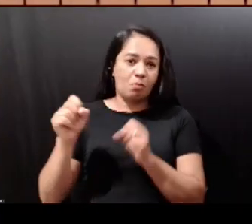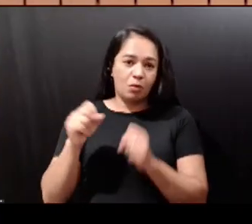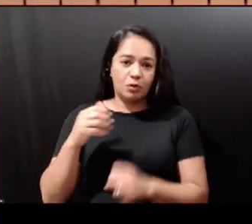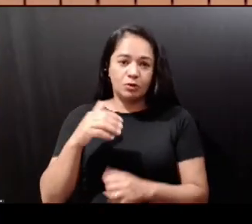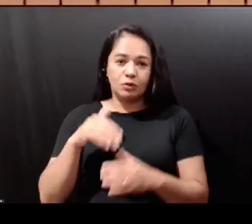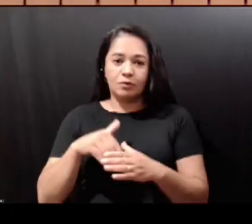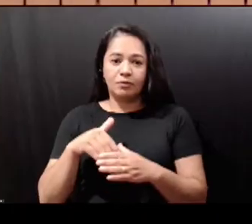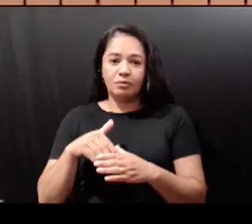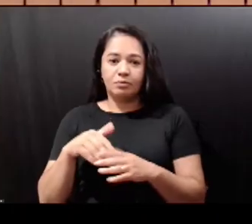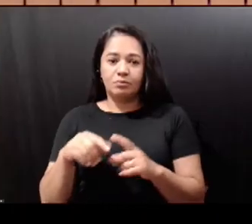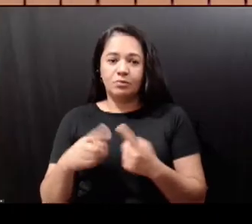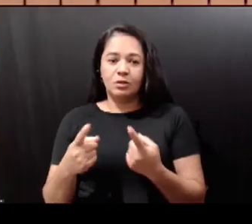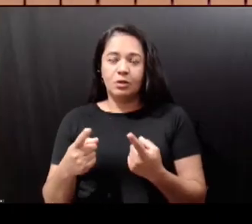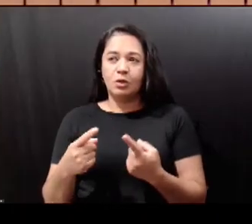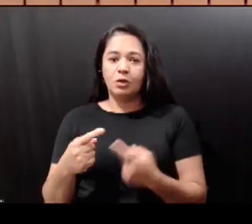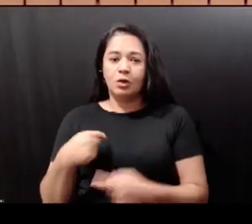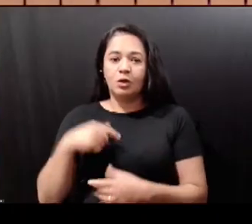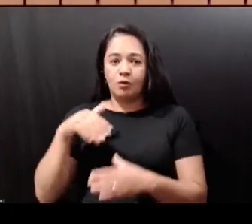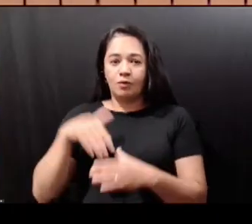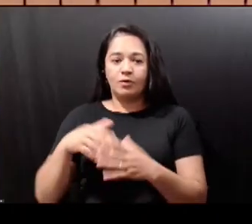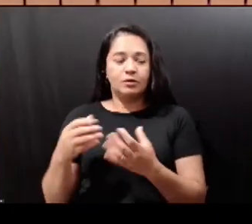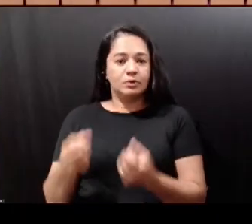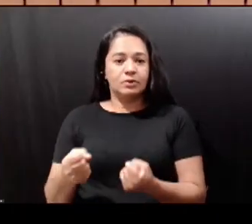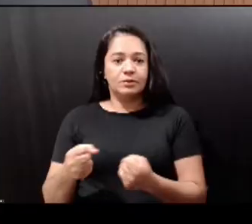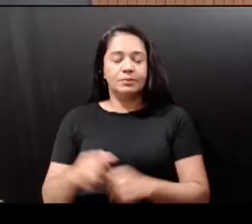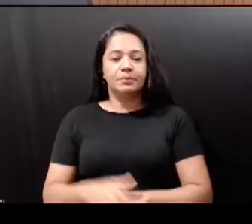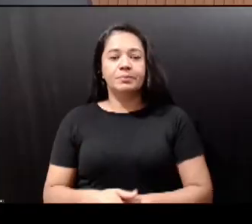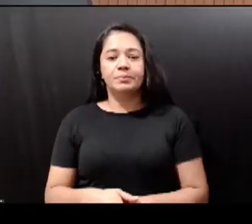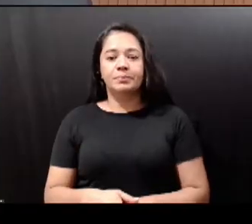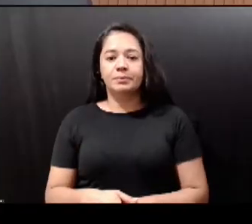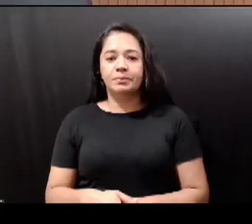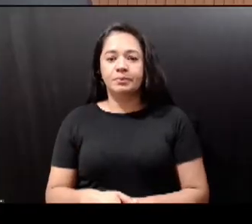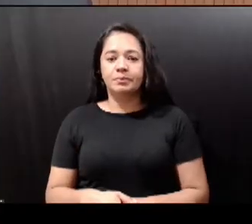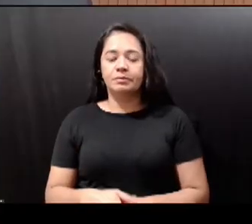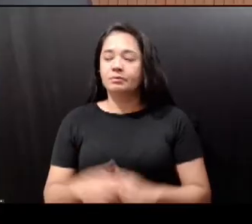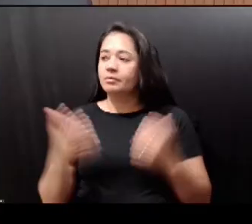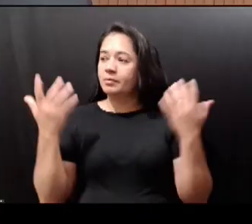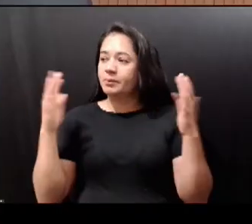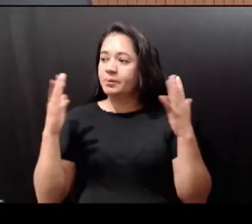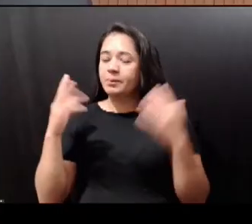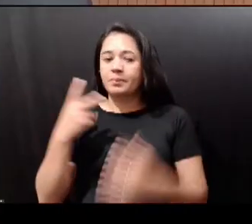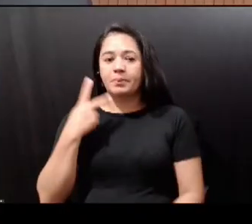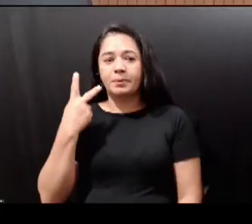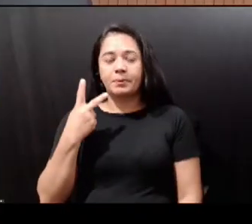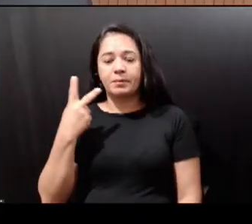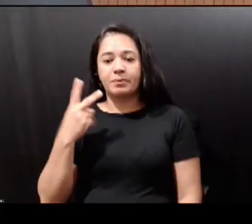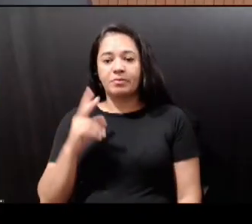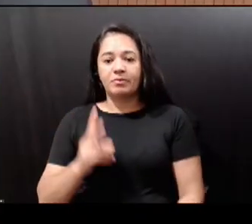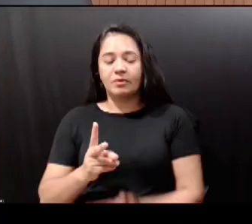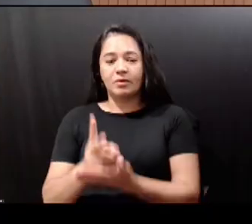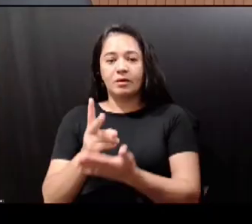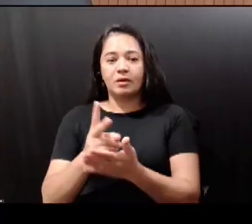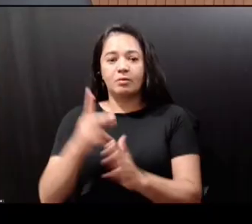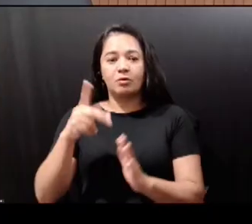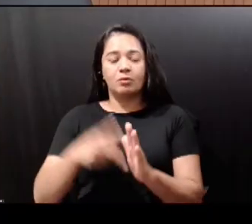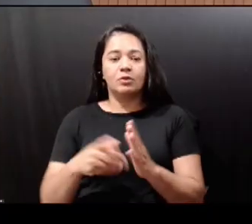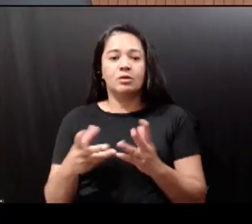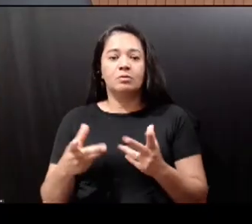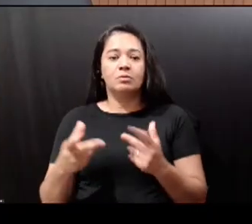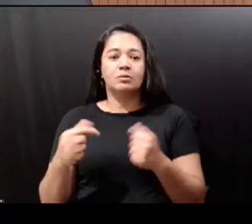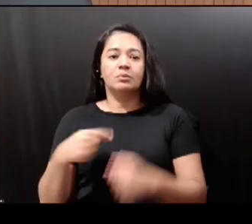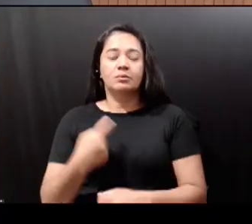Então, voto favorável. Parabéns, vereador. O senhor sempre com bons projetos para a nossa cidade. Esse é mais